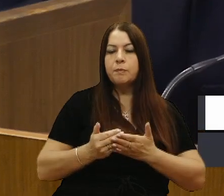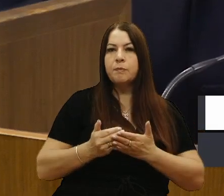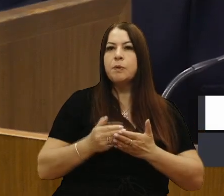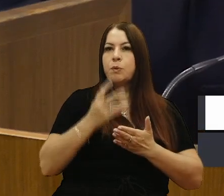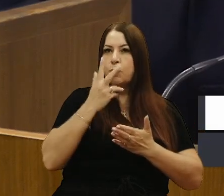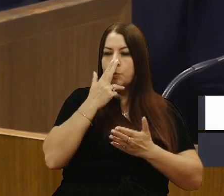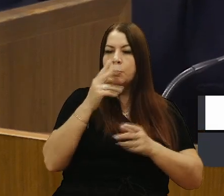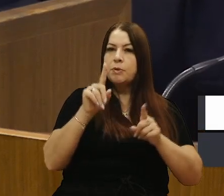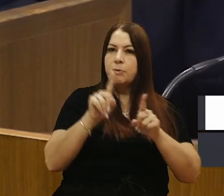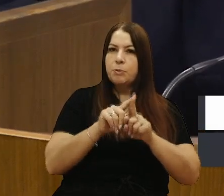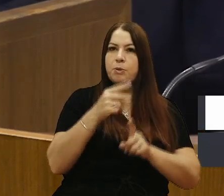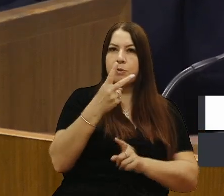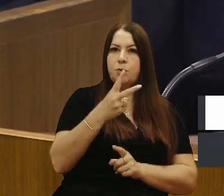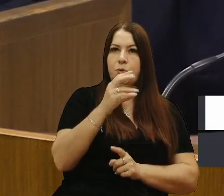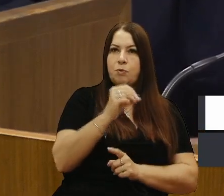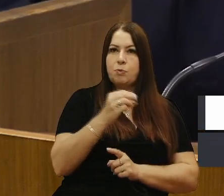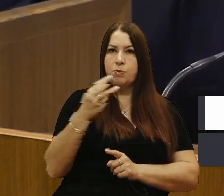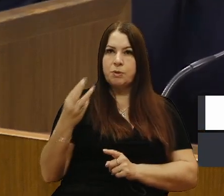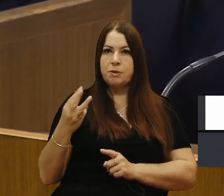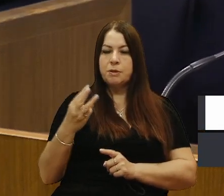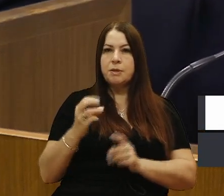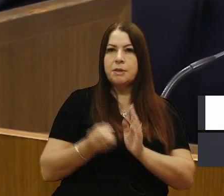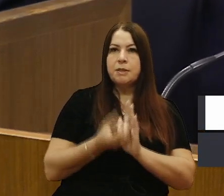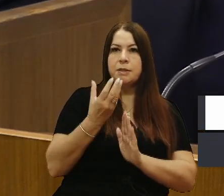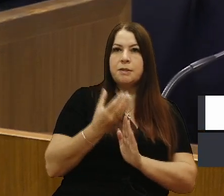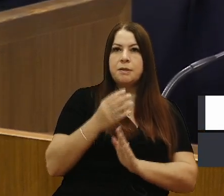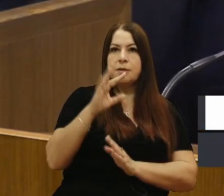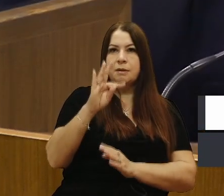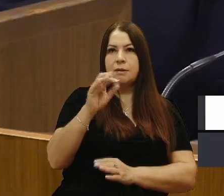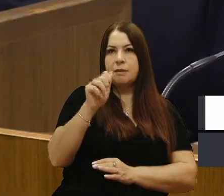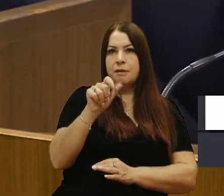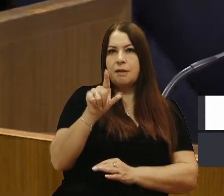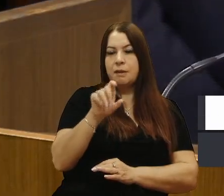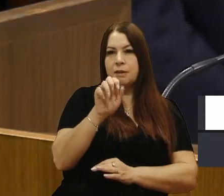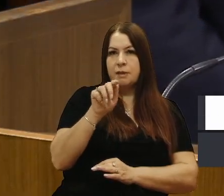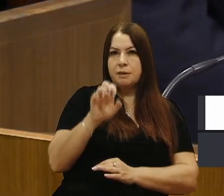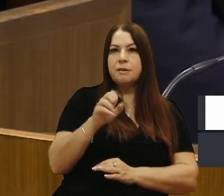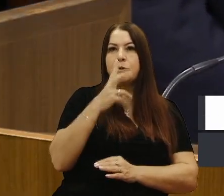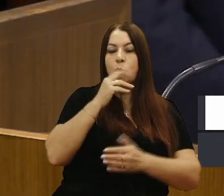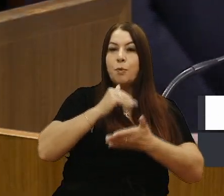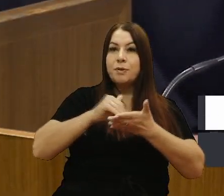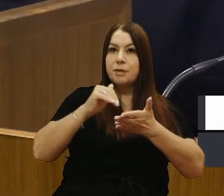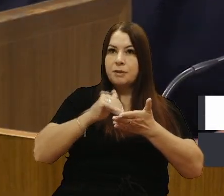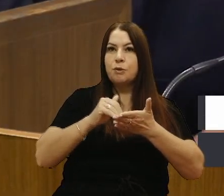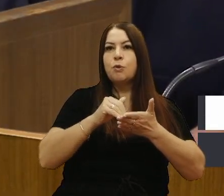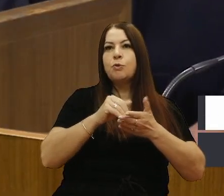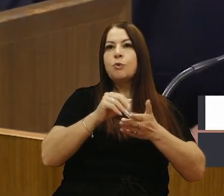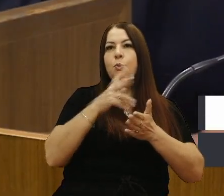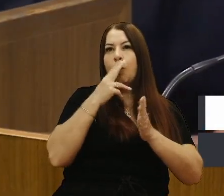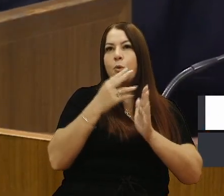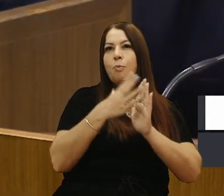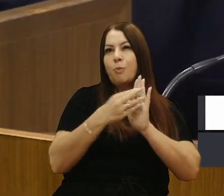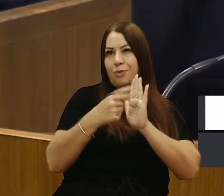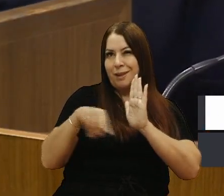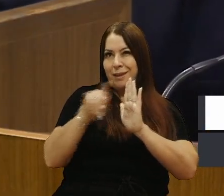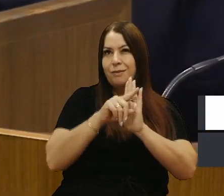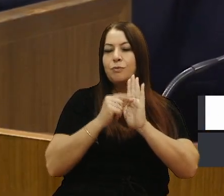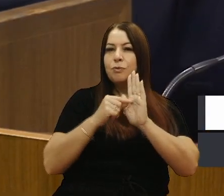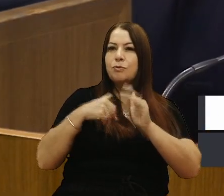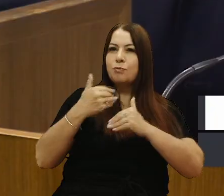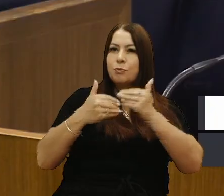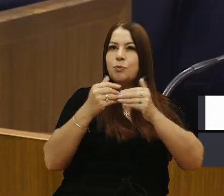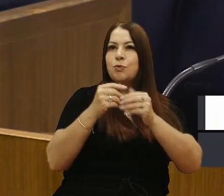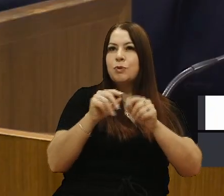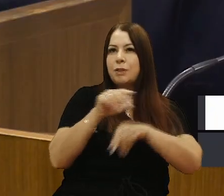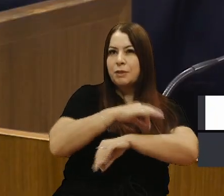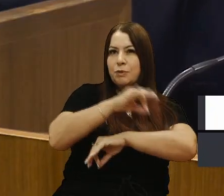mesma forma, em 2003, a criação do Taliesin, Escritório Modelo de Arquitetura e Urbanismo, representou um passo importante